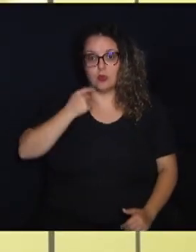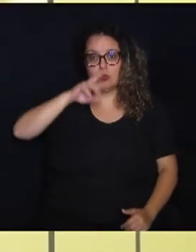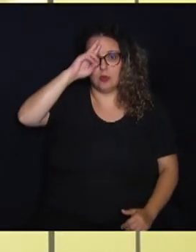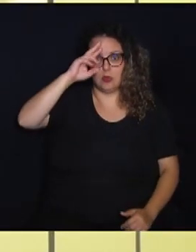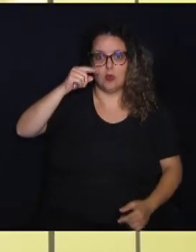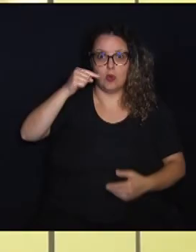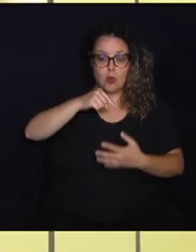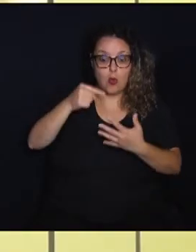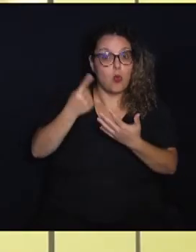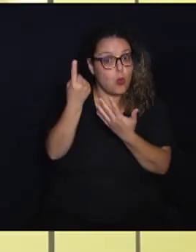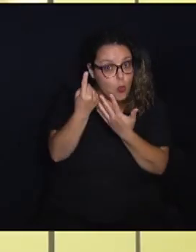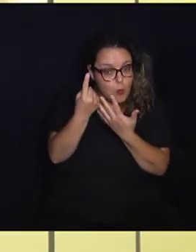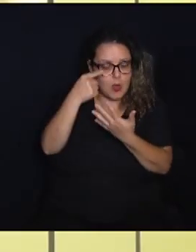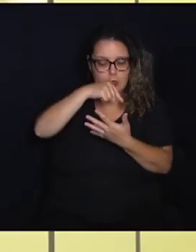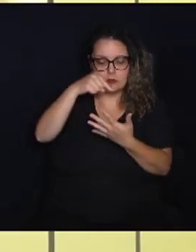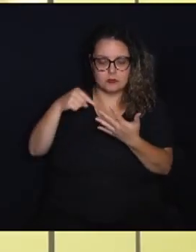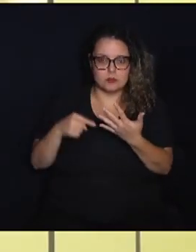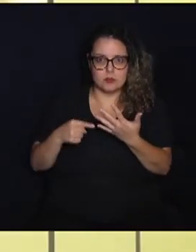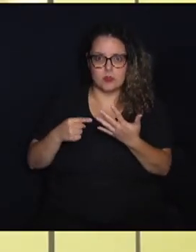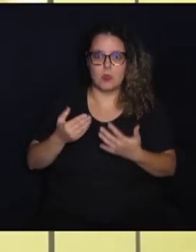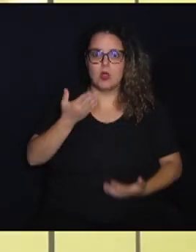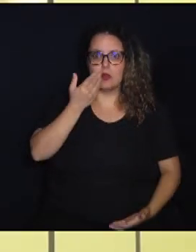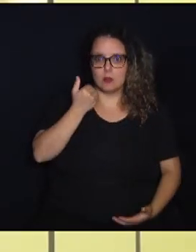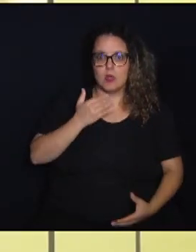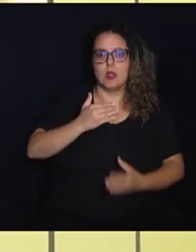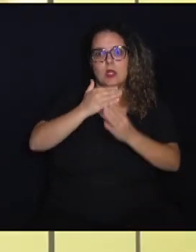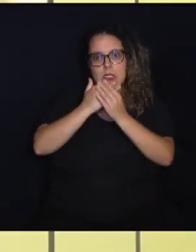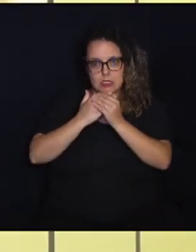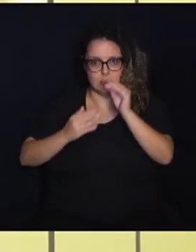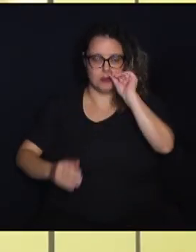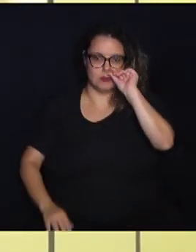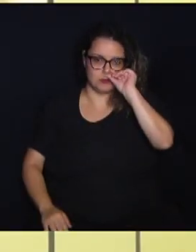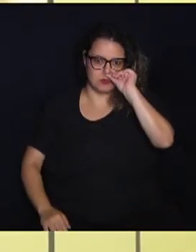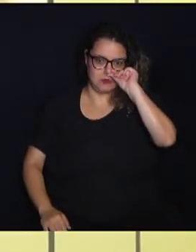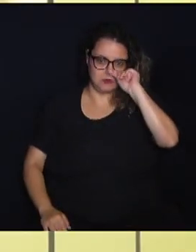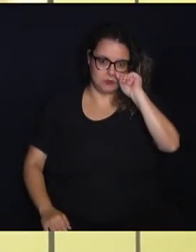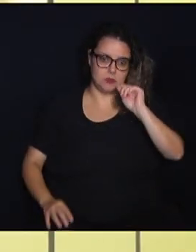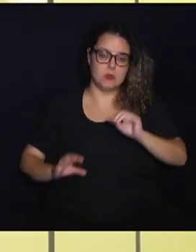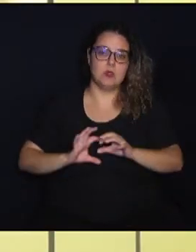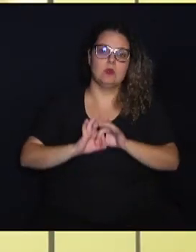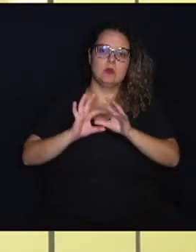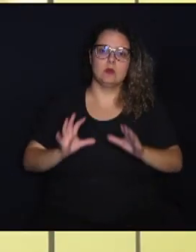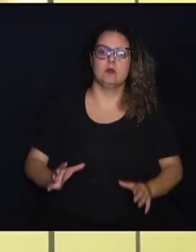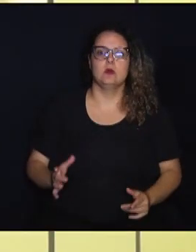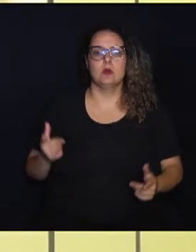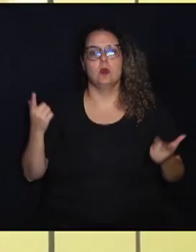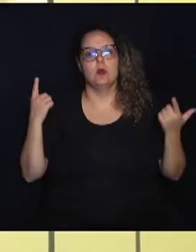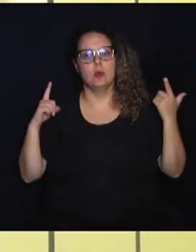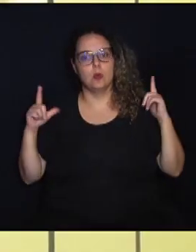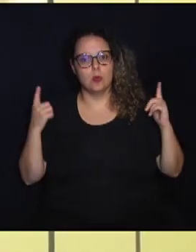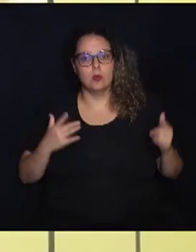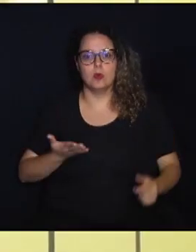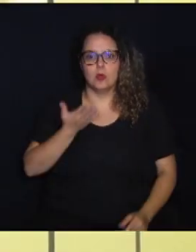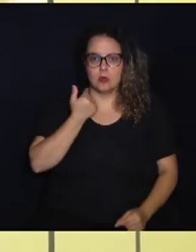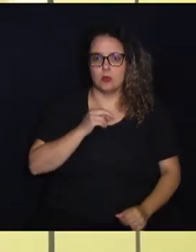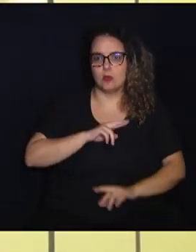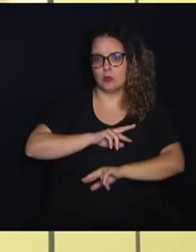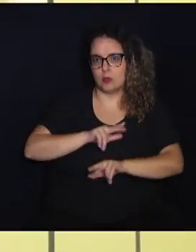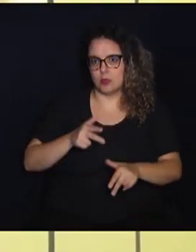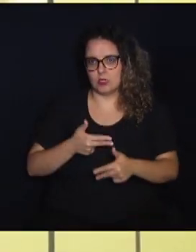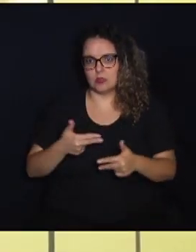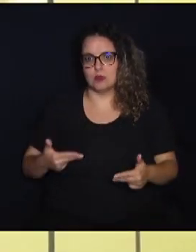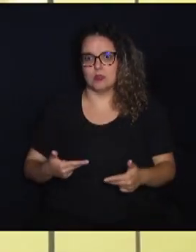dessas refeições vai ser a sua refeição lixo, onde você vai se permitir tirar um lazer e comer algo diferente. Seu corpo